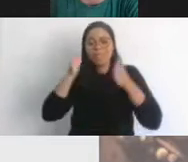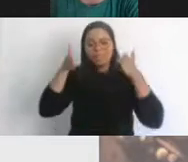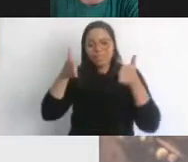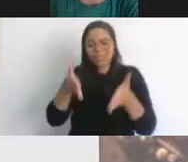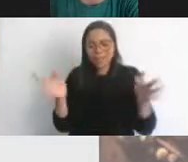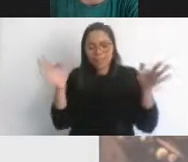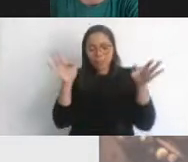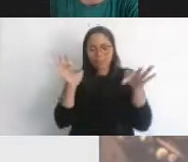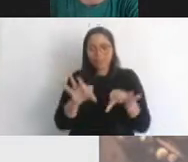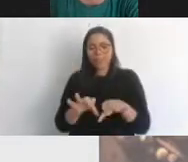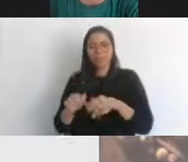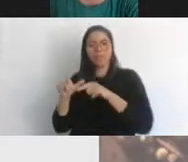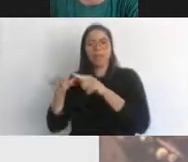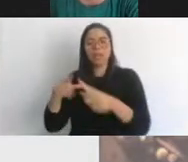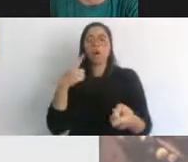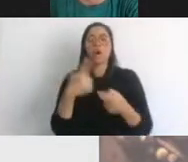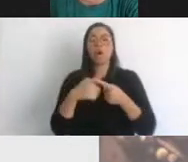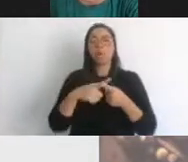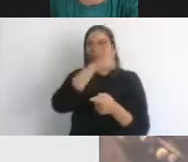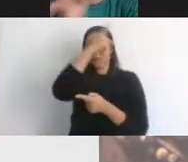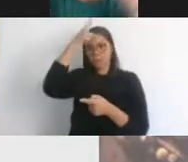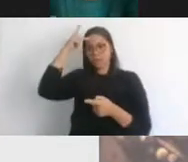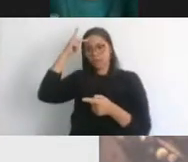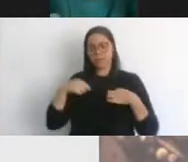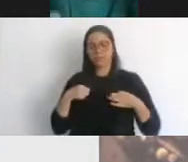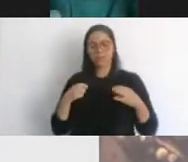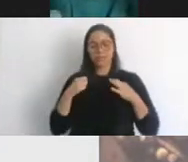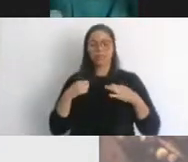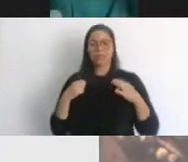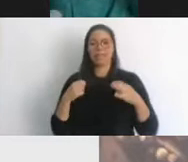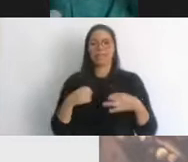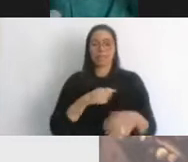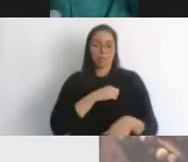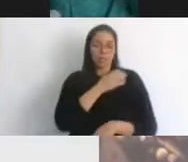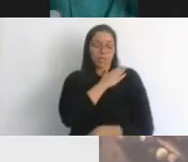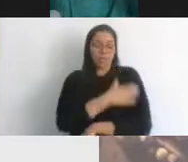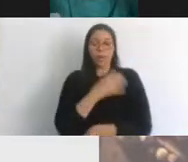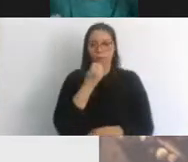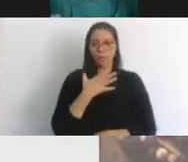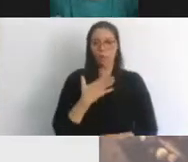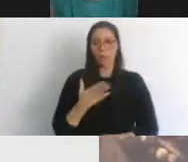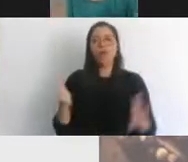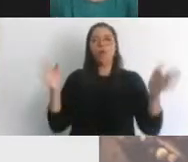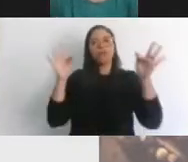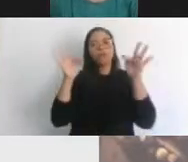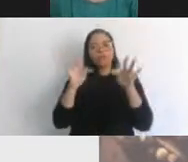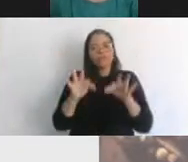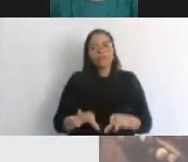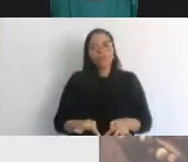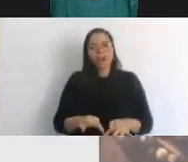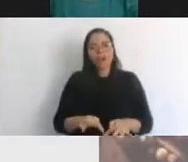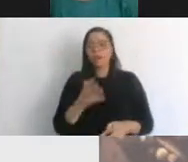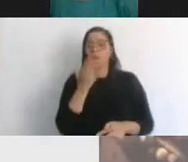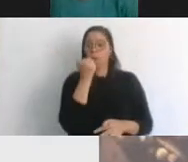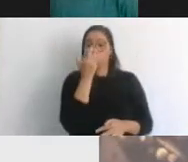da viagem que é para que essas pessoas fiquem coradas eles dão mais alimento quando chega no final da viagem tô no início da viagem de dou um